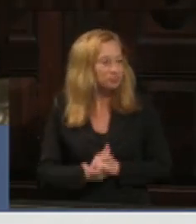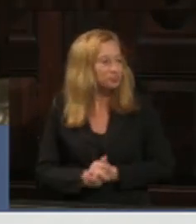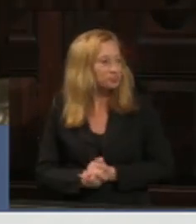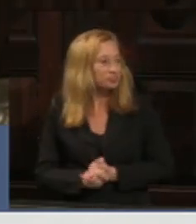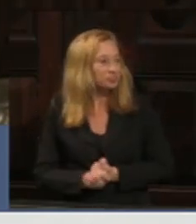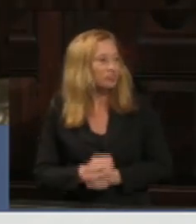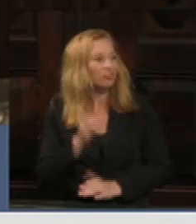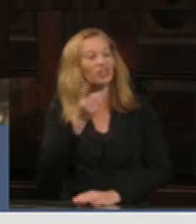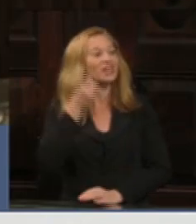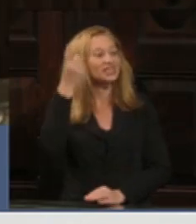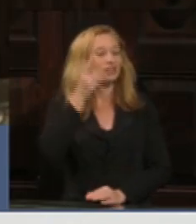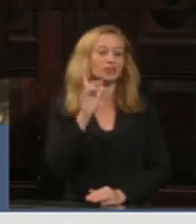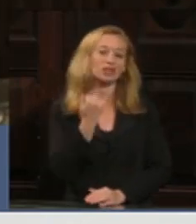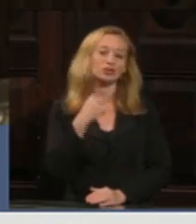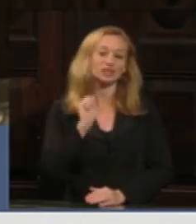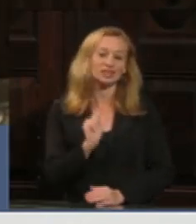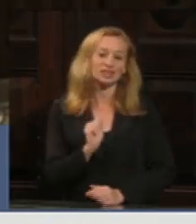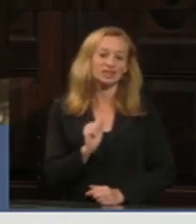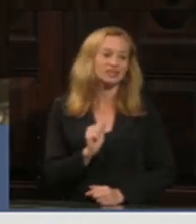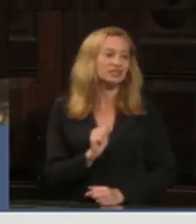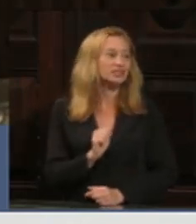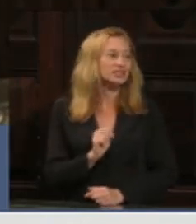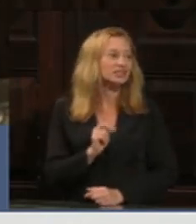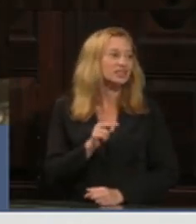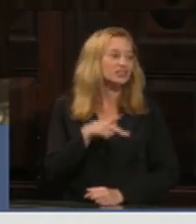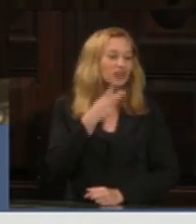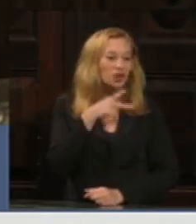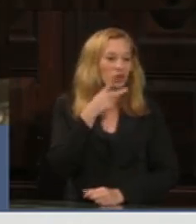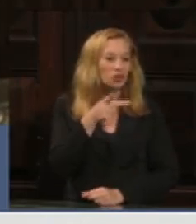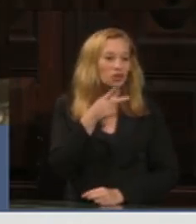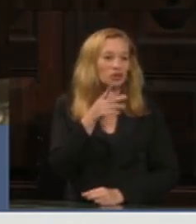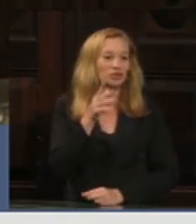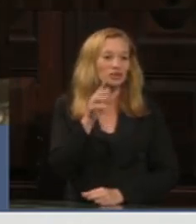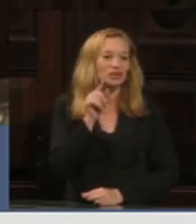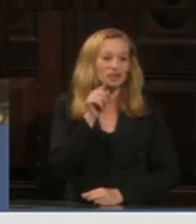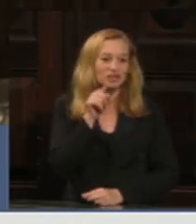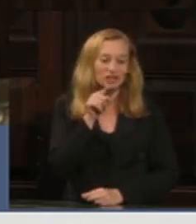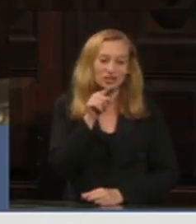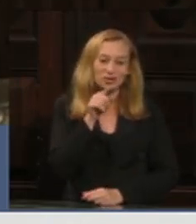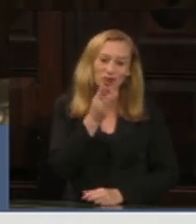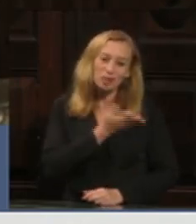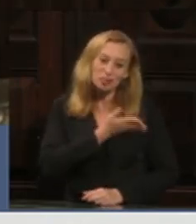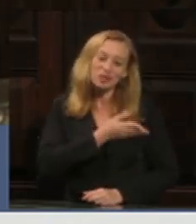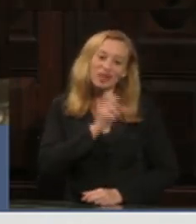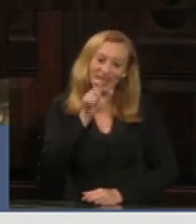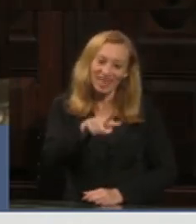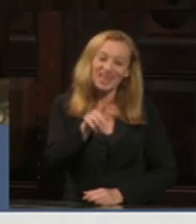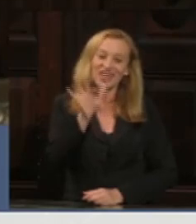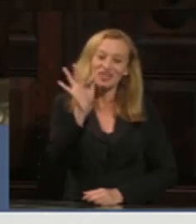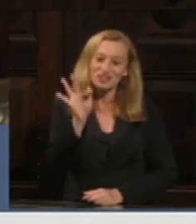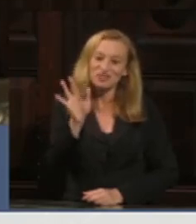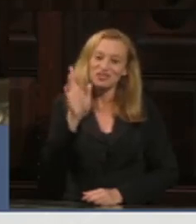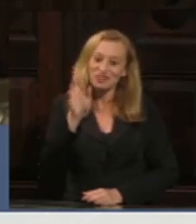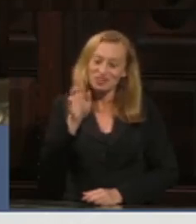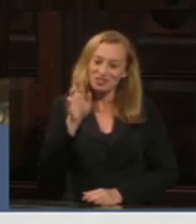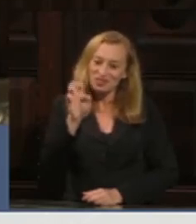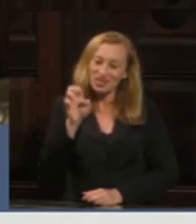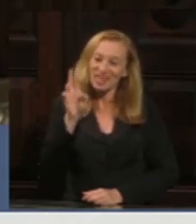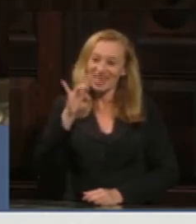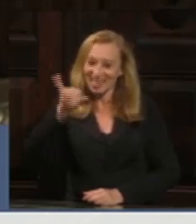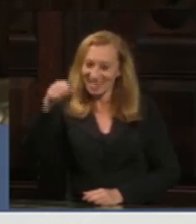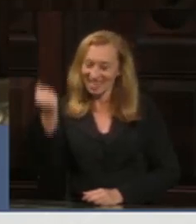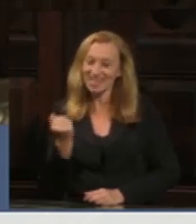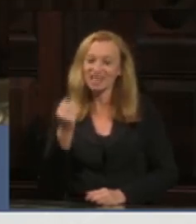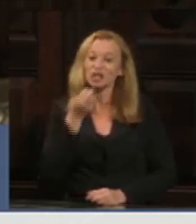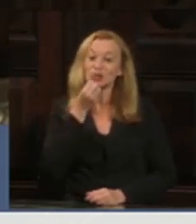a deputada Lucinha falou que o senhor é o Ferreirinha, deputado do bem e